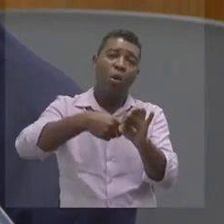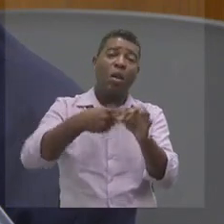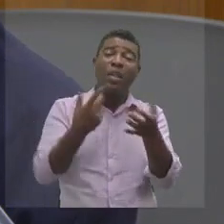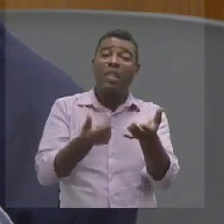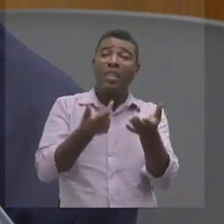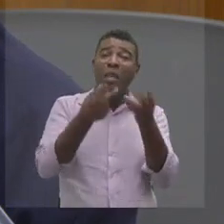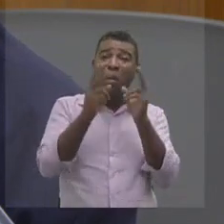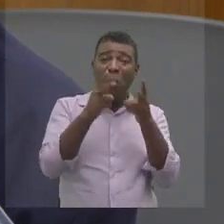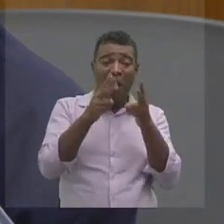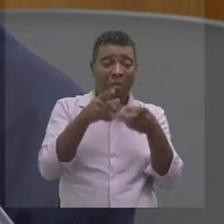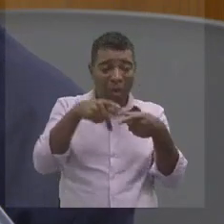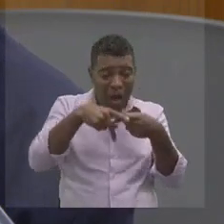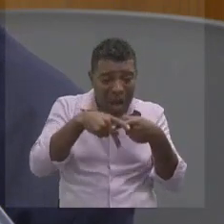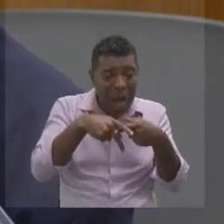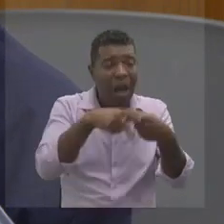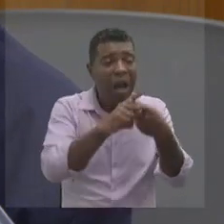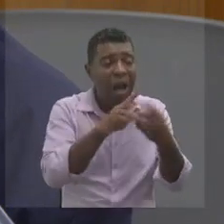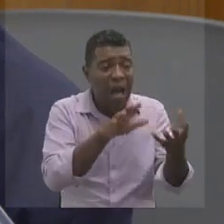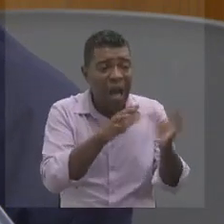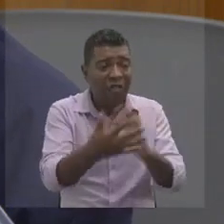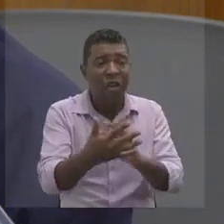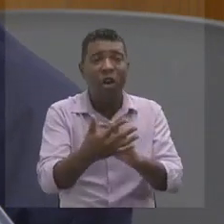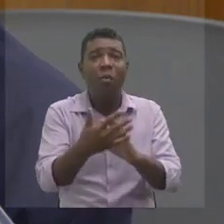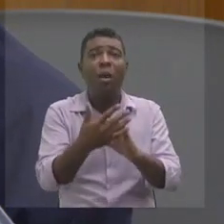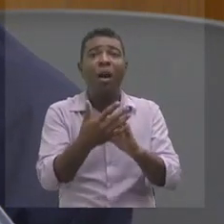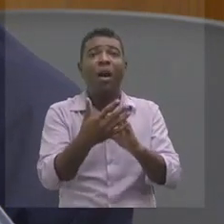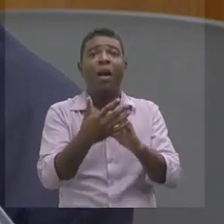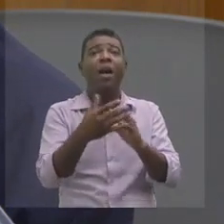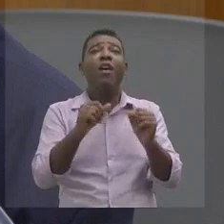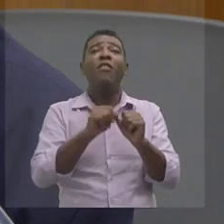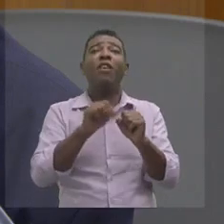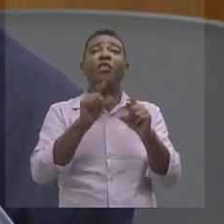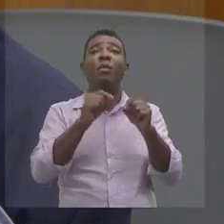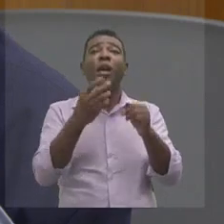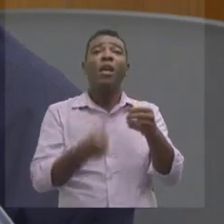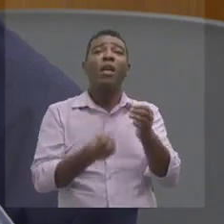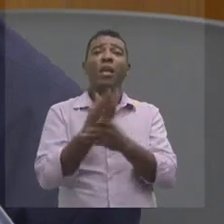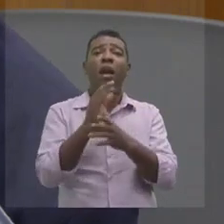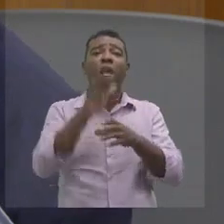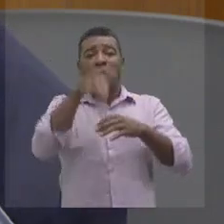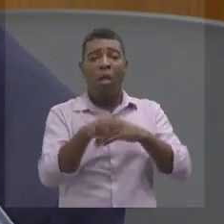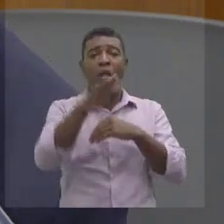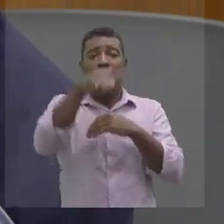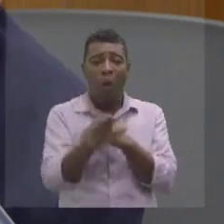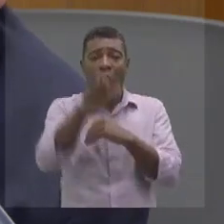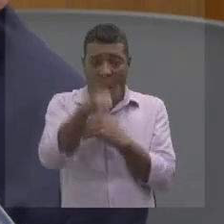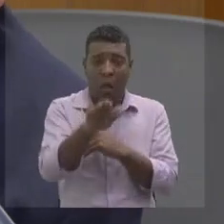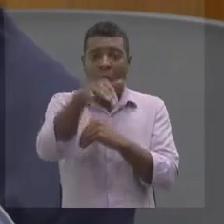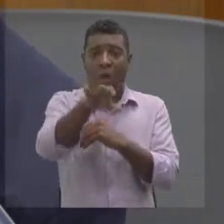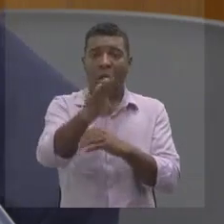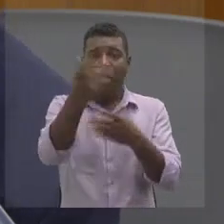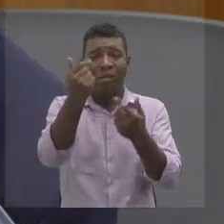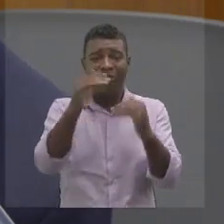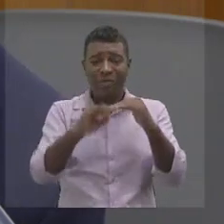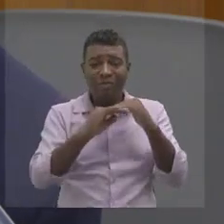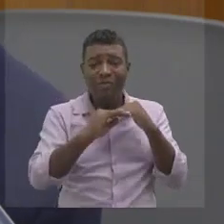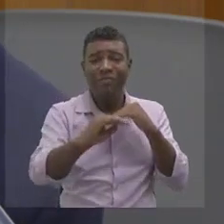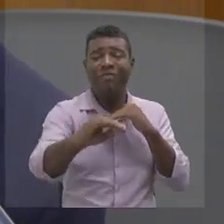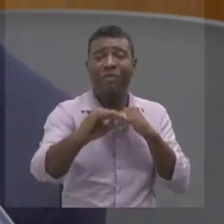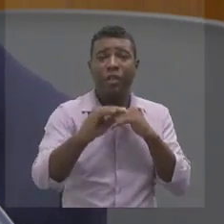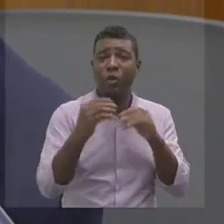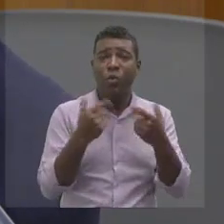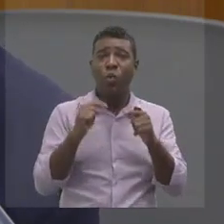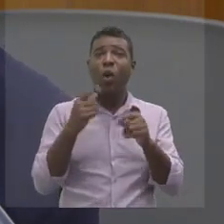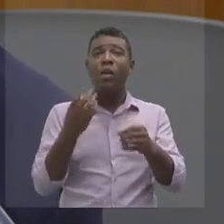Rodovia acabam gerando muitas irregularidades na pavimentação que propicia o acontecimento de